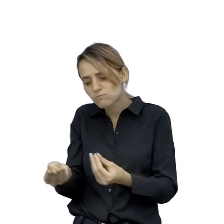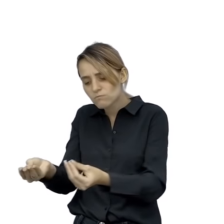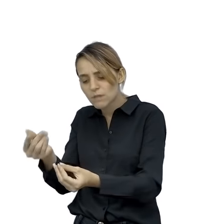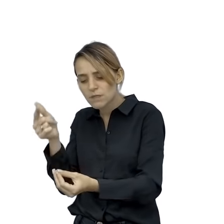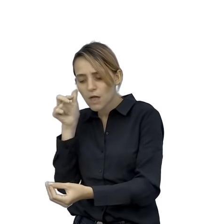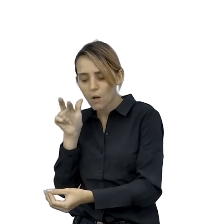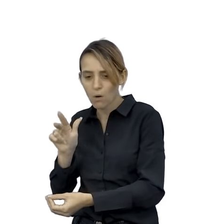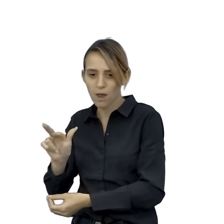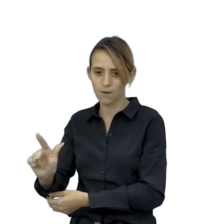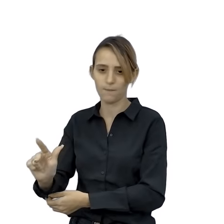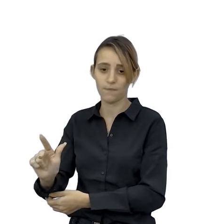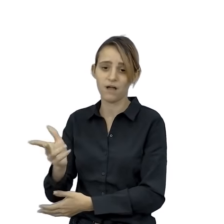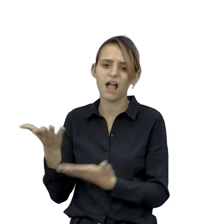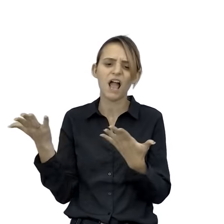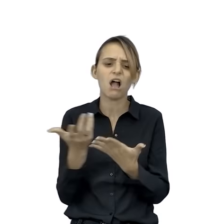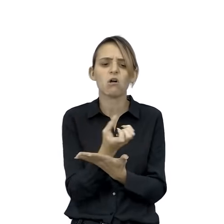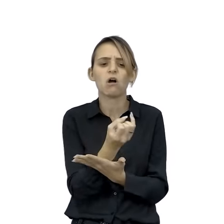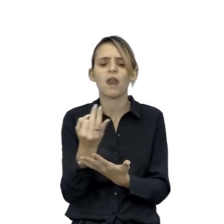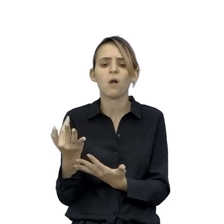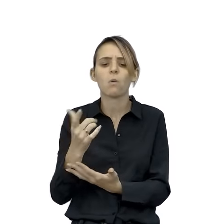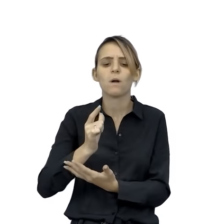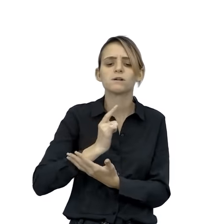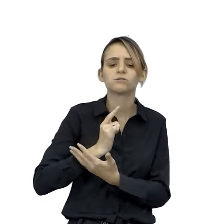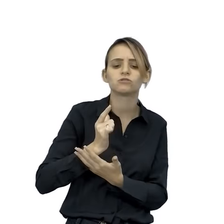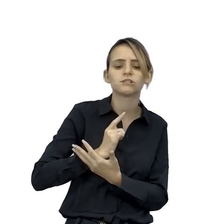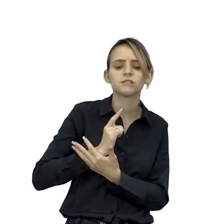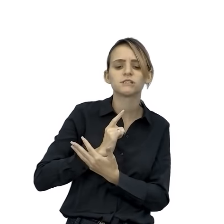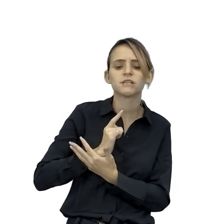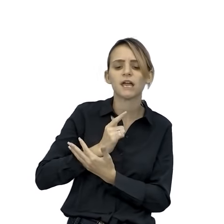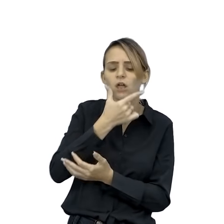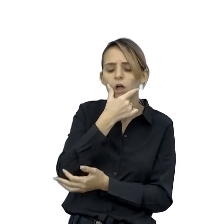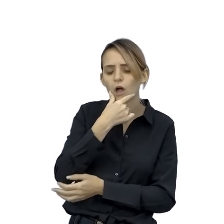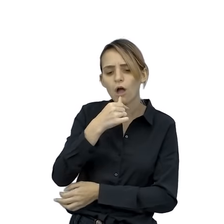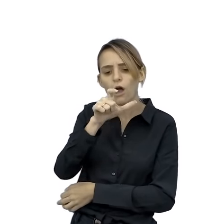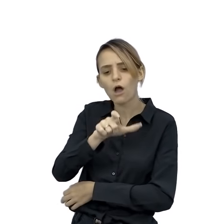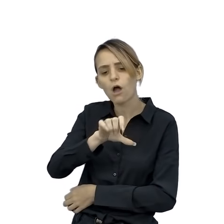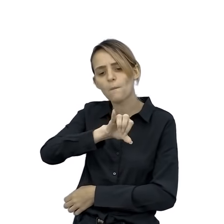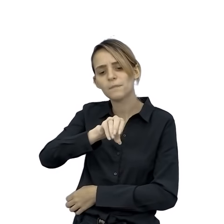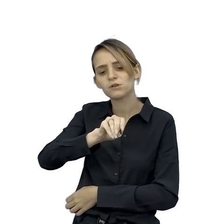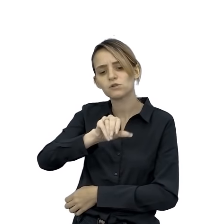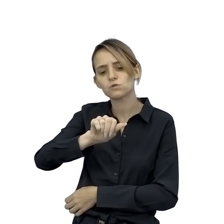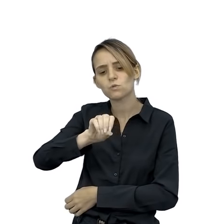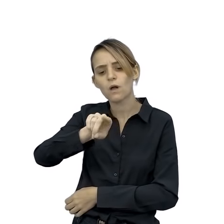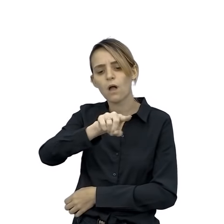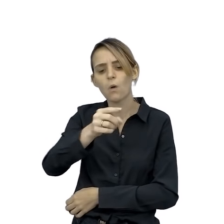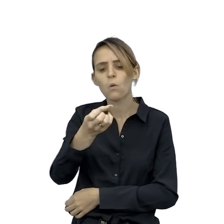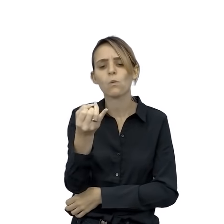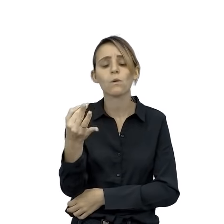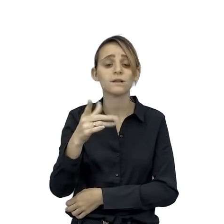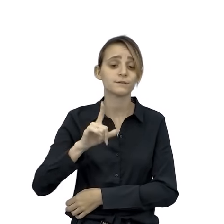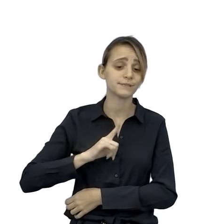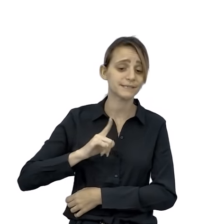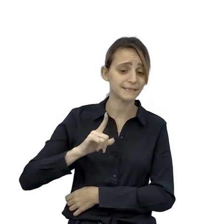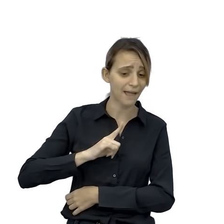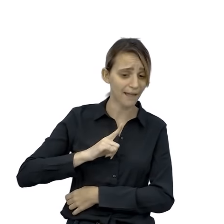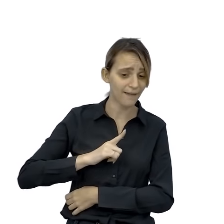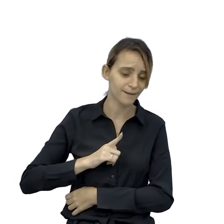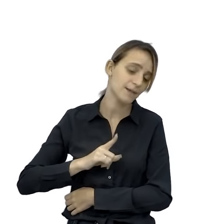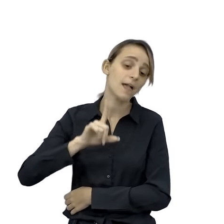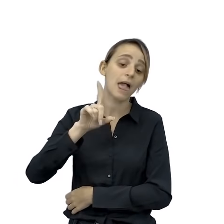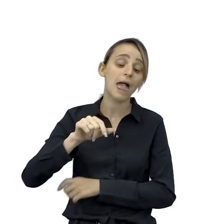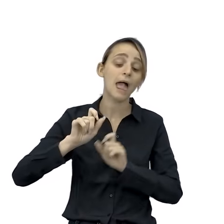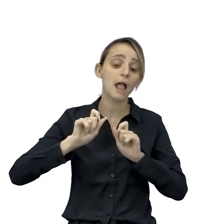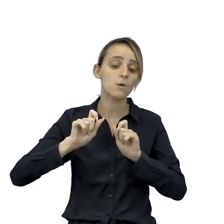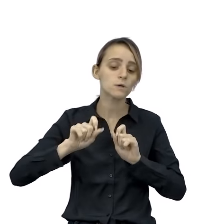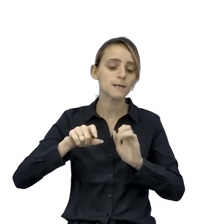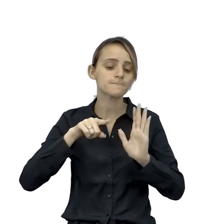irmã. Com quantas miniaturas ele ficou? Esse problema aqui, ele é de transformação,